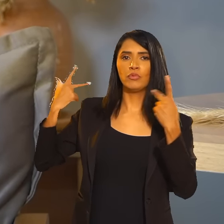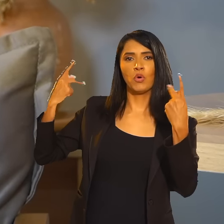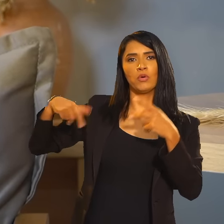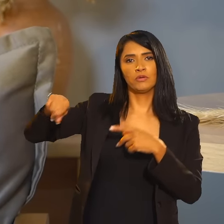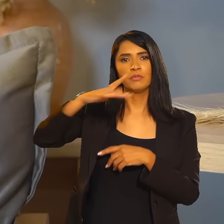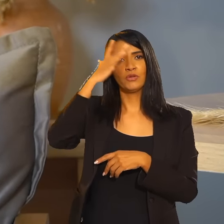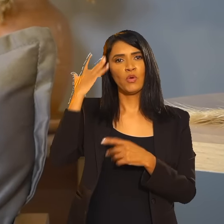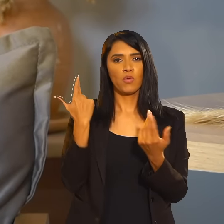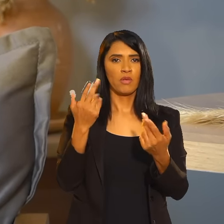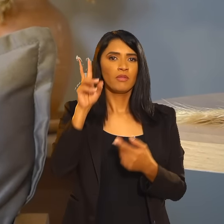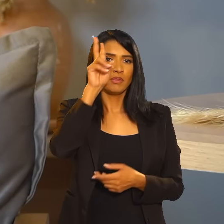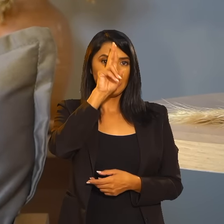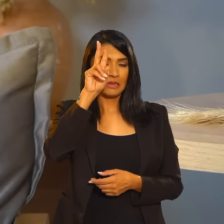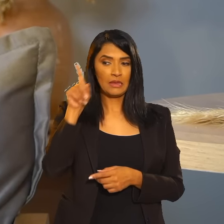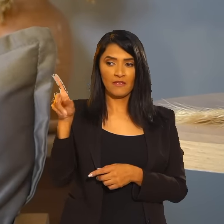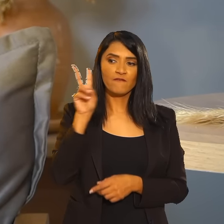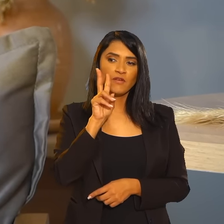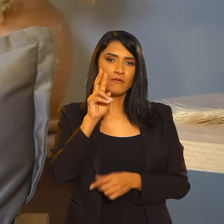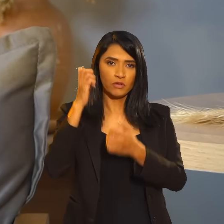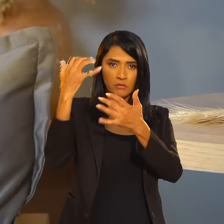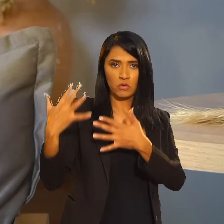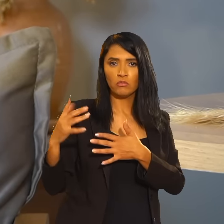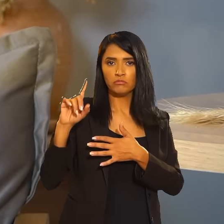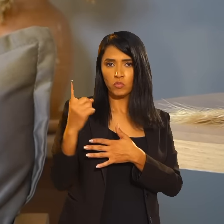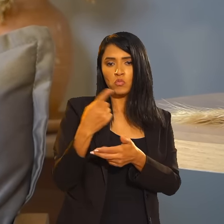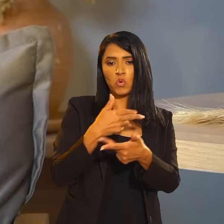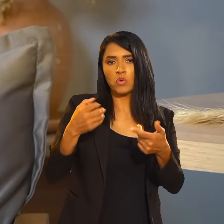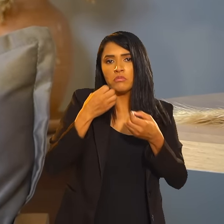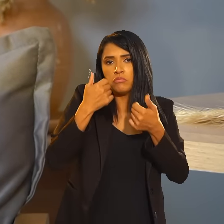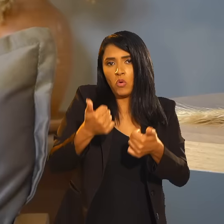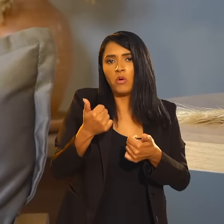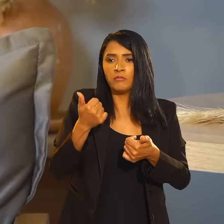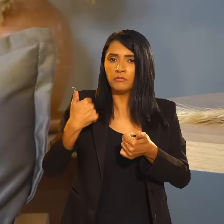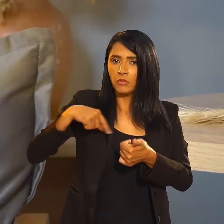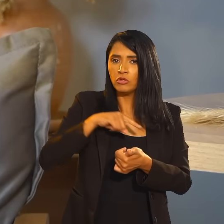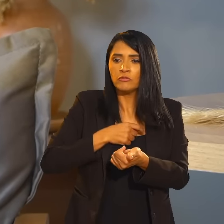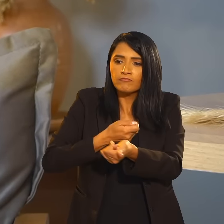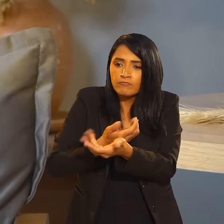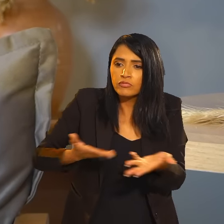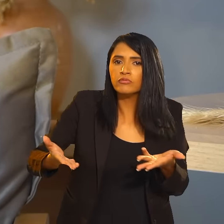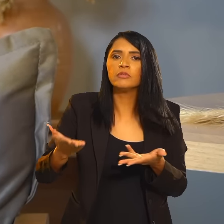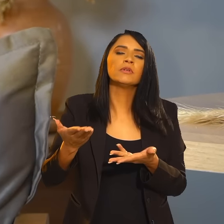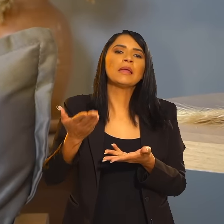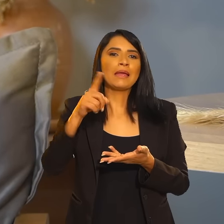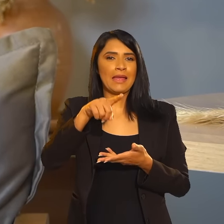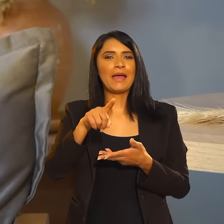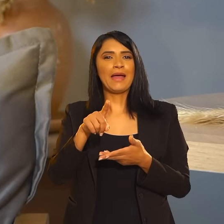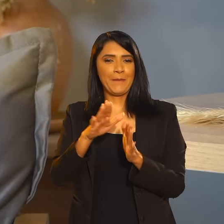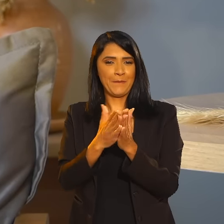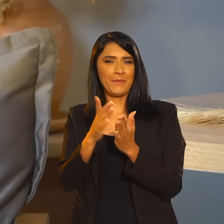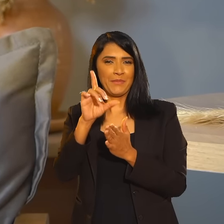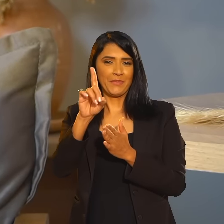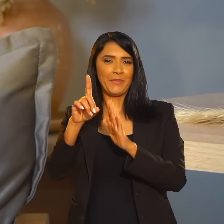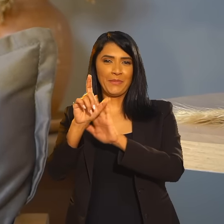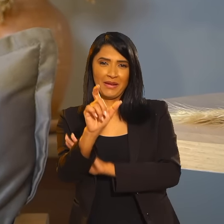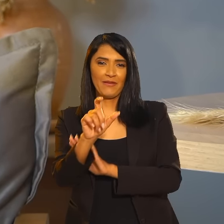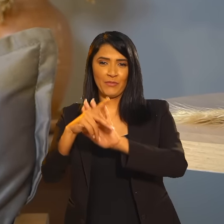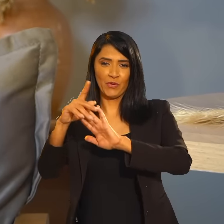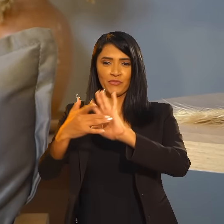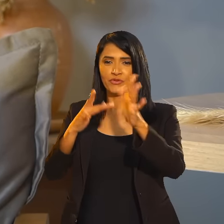bem interessante o que o Verivelto colocou ali. Quando a gente tem uma coisa boa, a gente quer compartilhar. E a palavra de Jesus é uma coisa